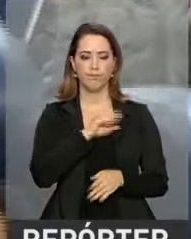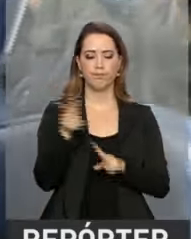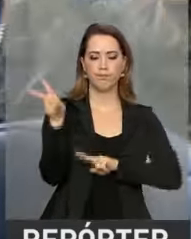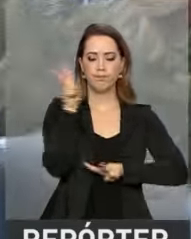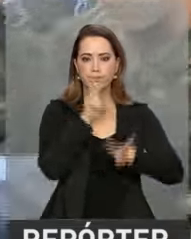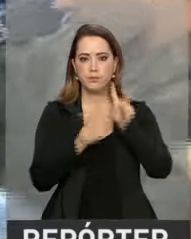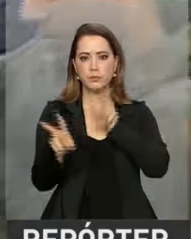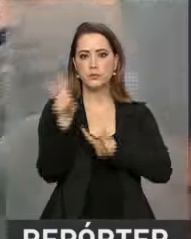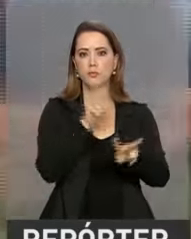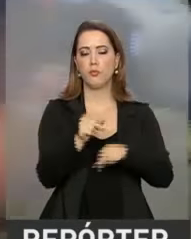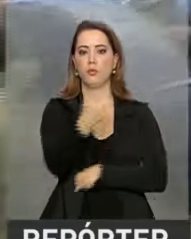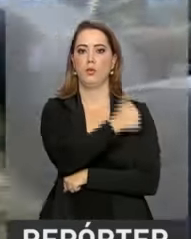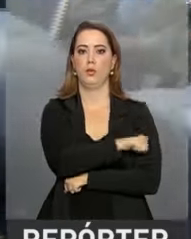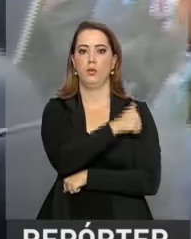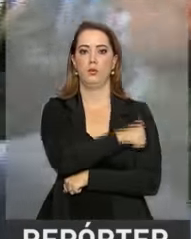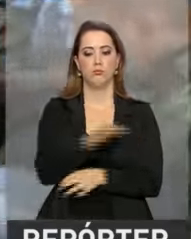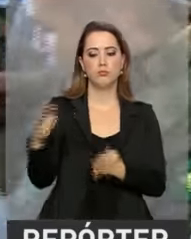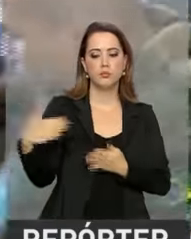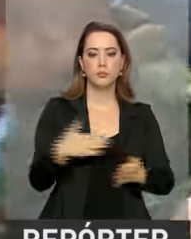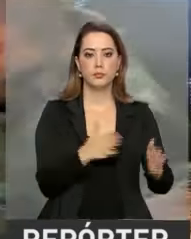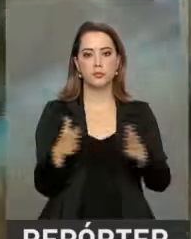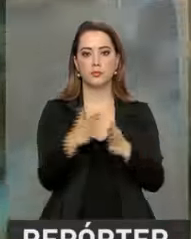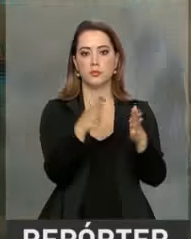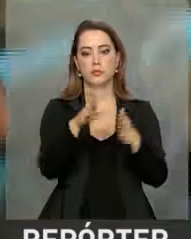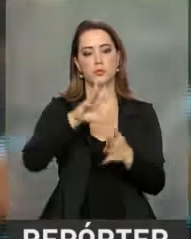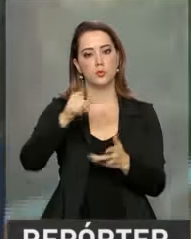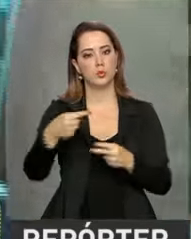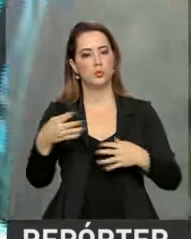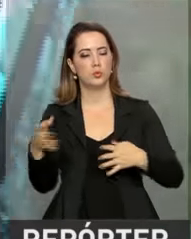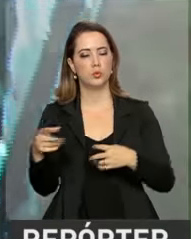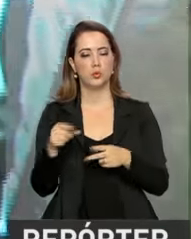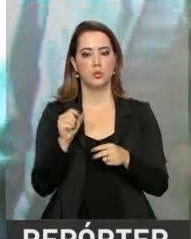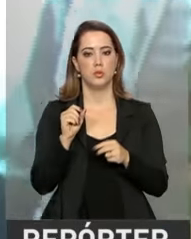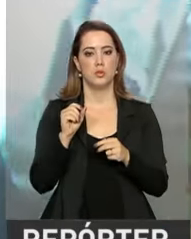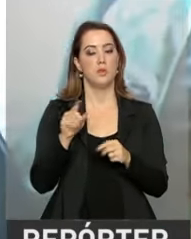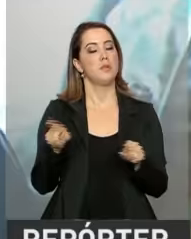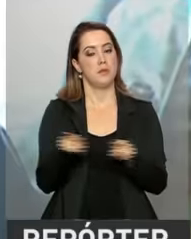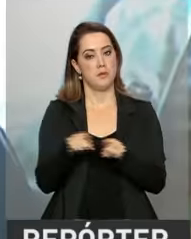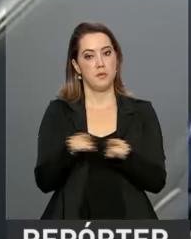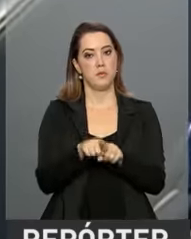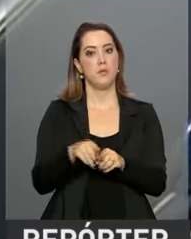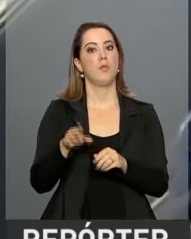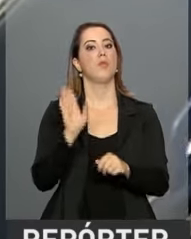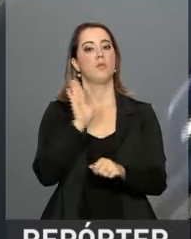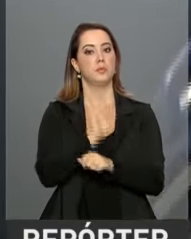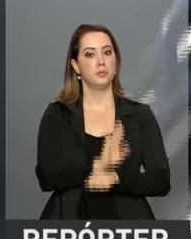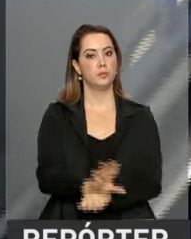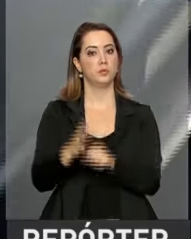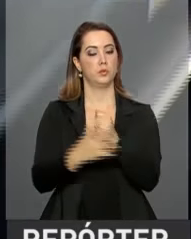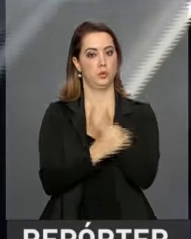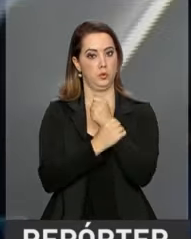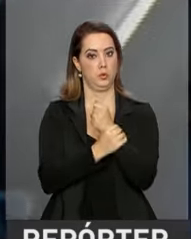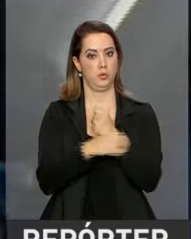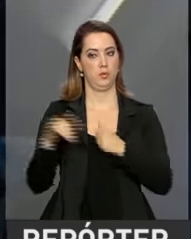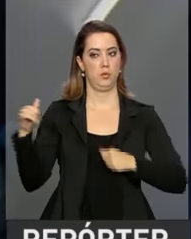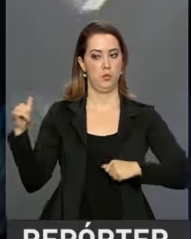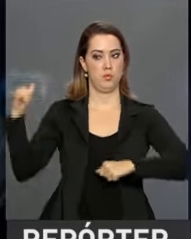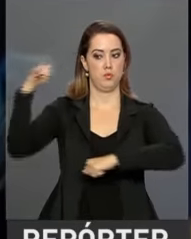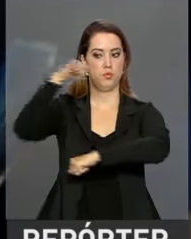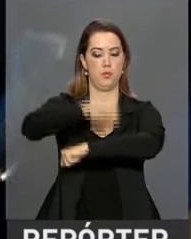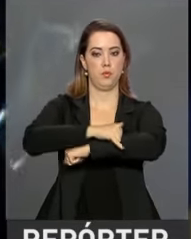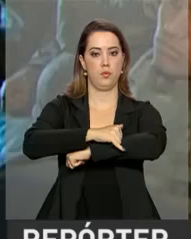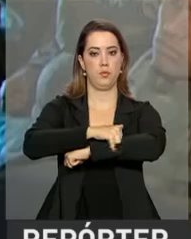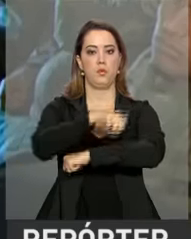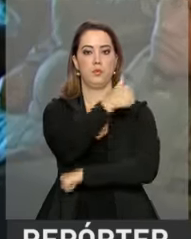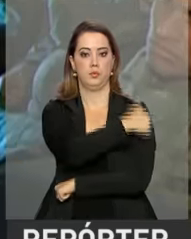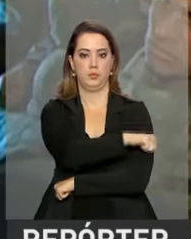no Rio, nas principais vias que cruzam a cidade e também na segurança externa do Aeroporto Internacional do Galeão, principal porta